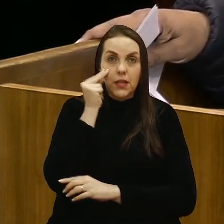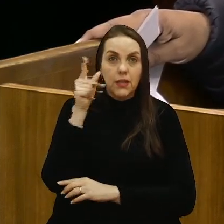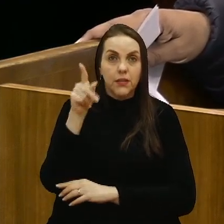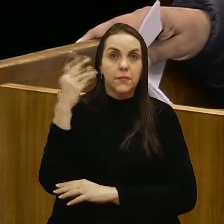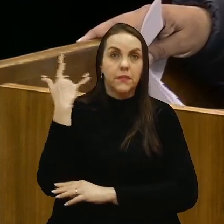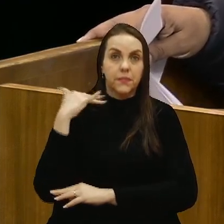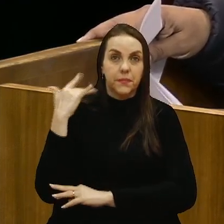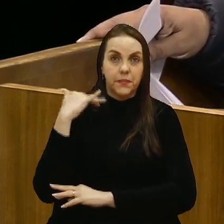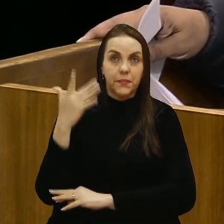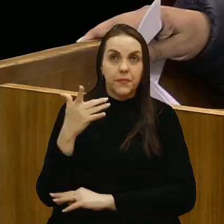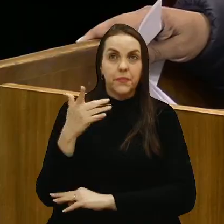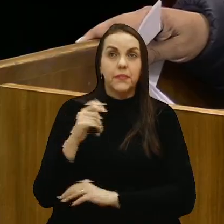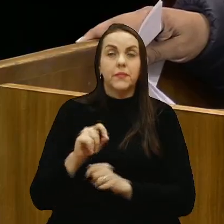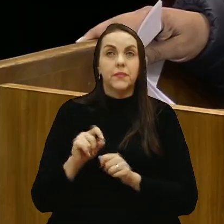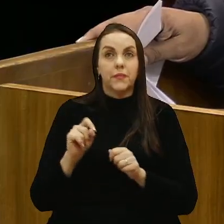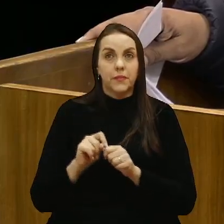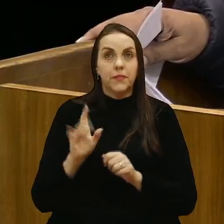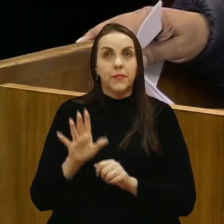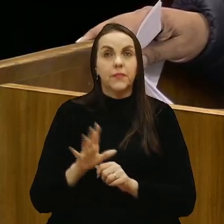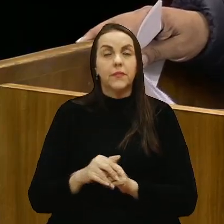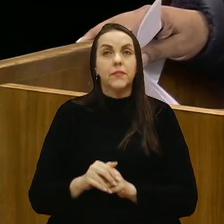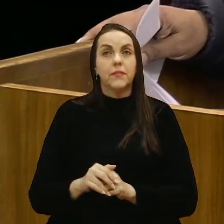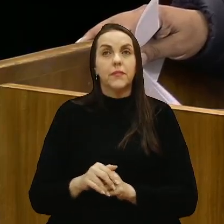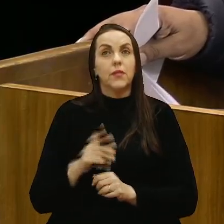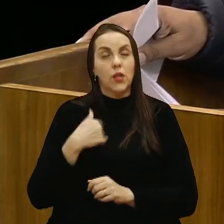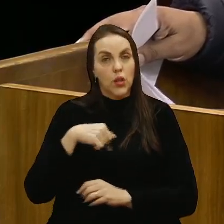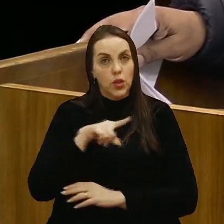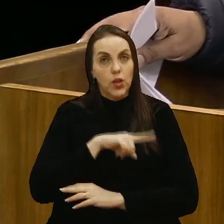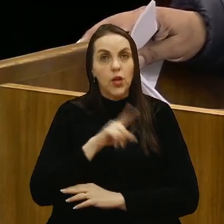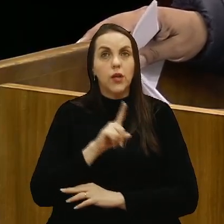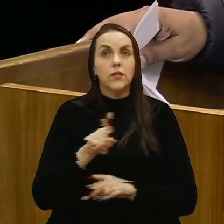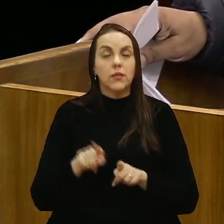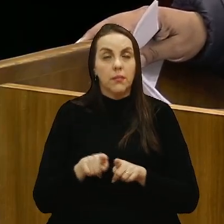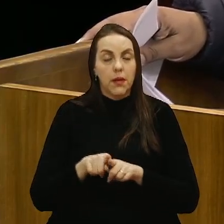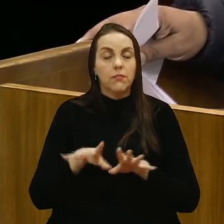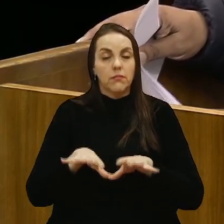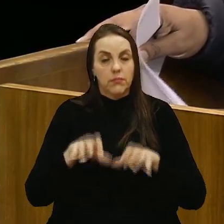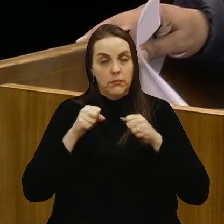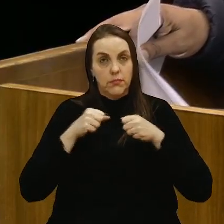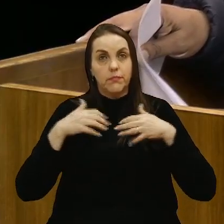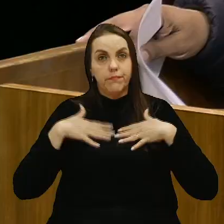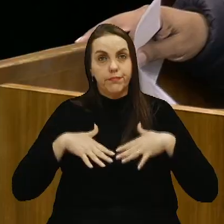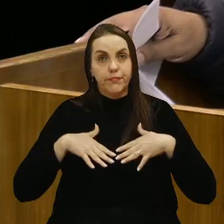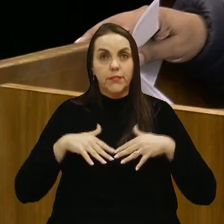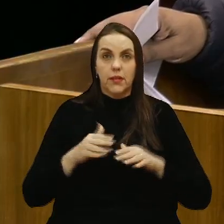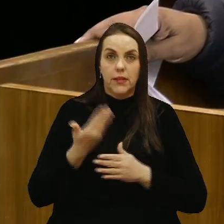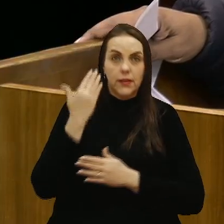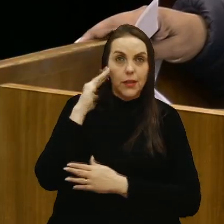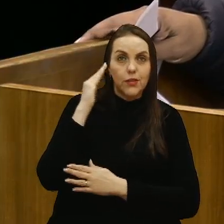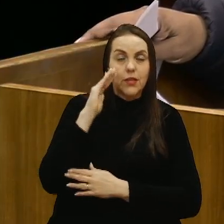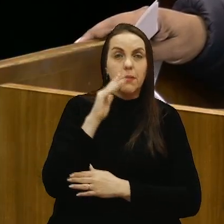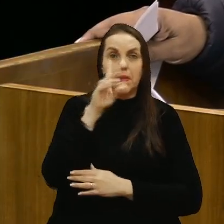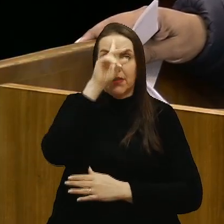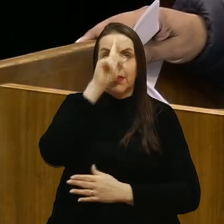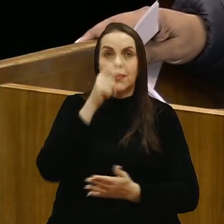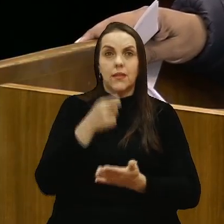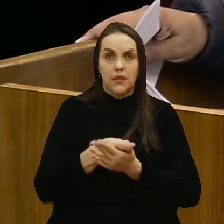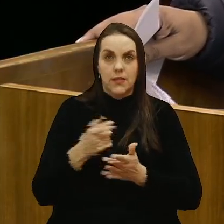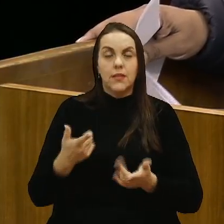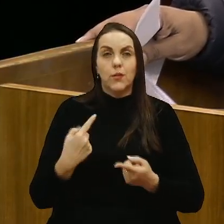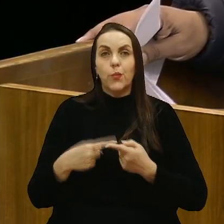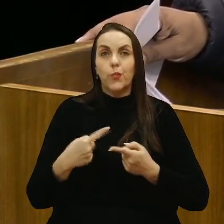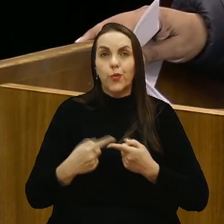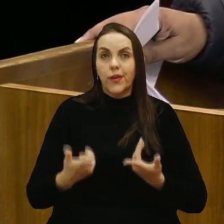Andressa Marques estavam em Brasília, nos consultaram. Eu digo, olha, nós também estamos nos apropriando do momento para que nós possamos tomar uma decisão,